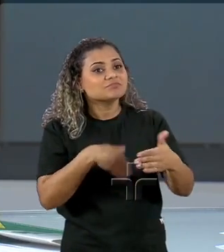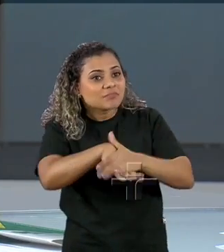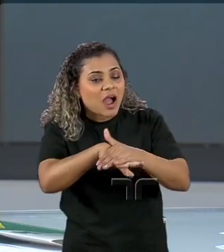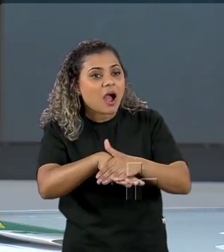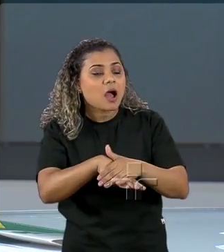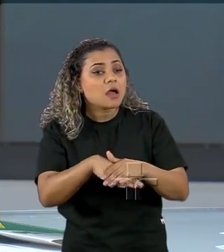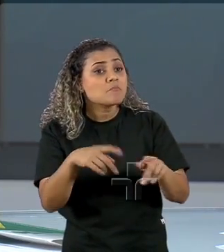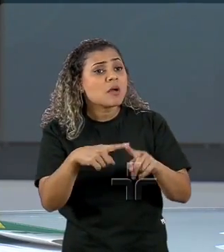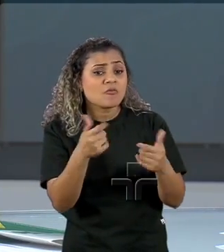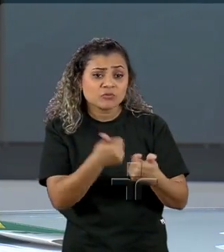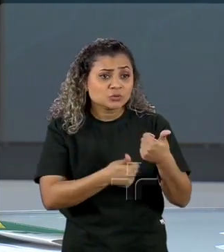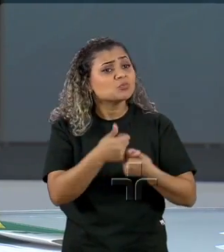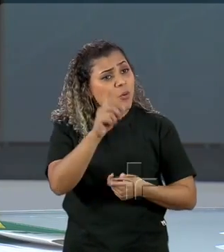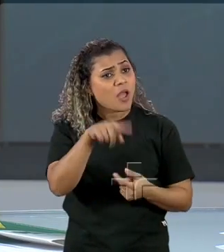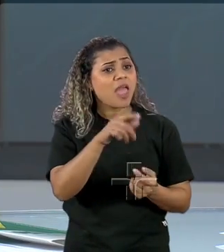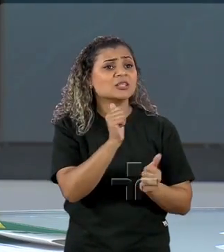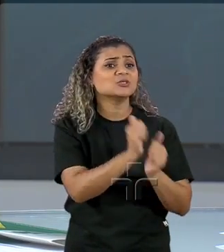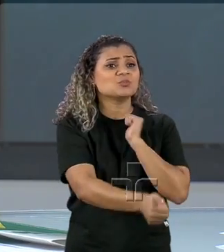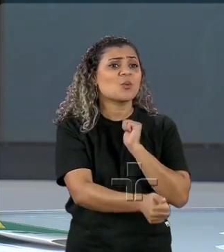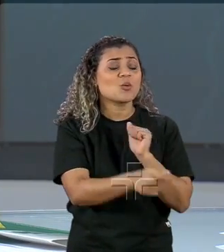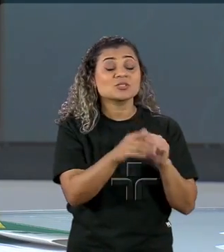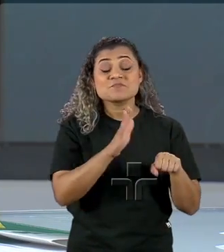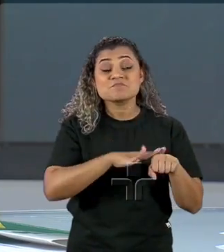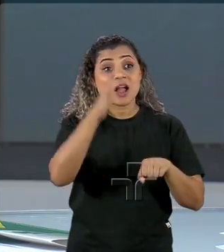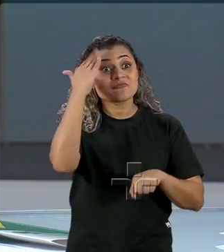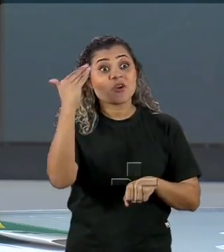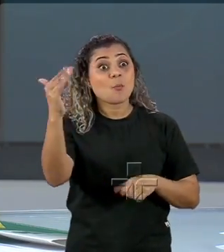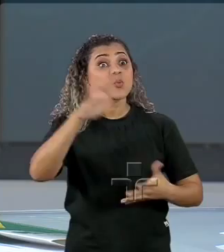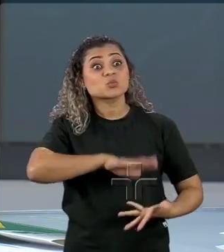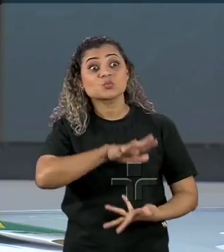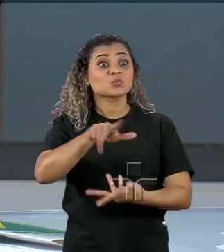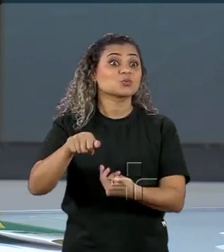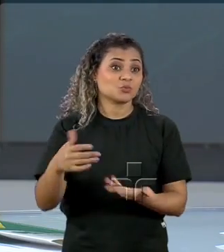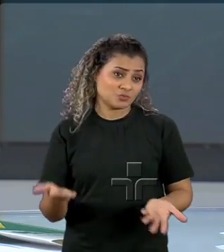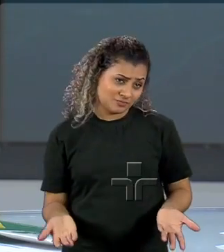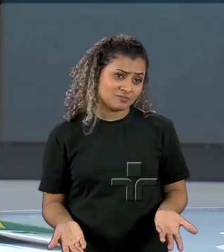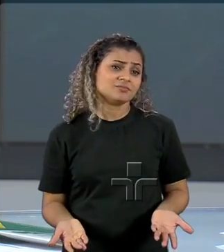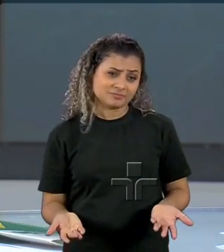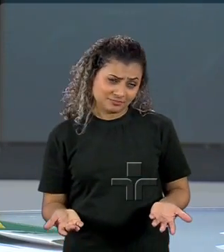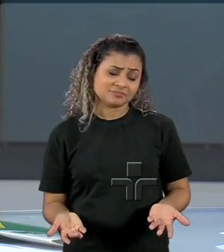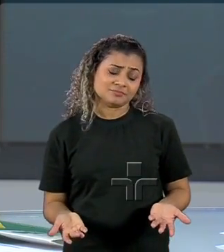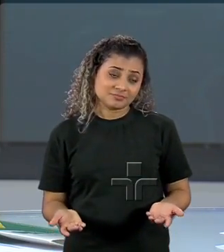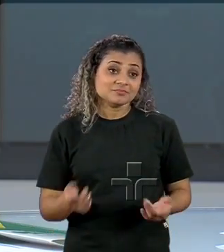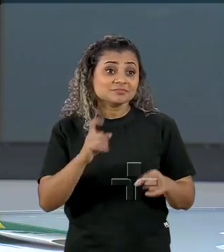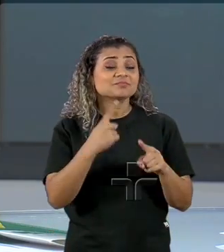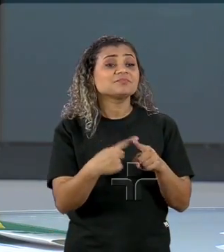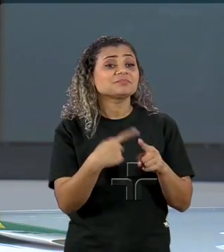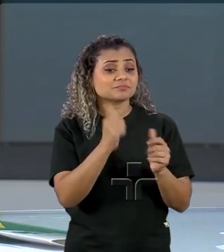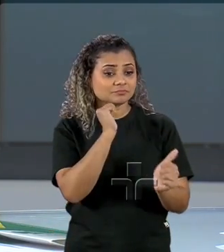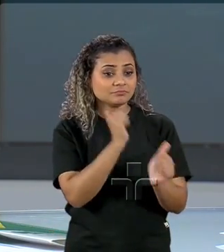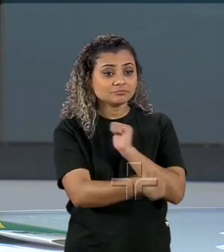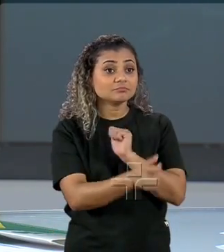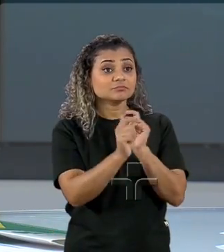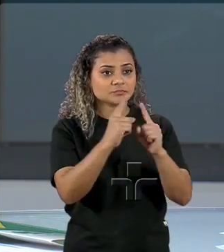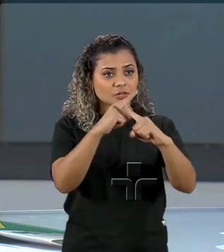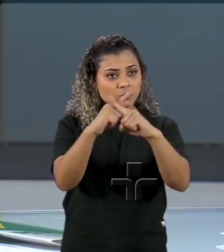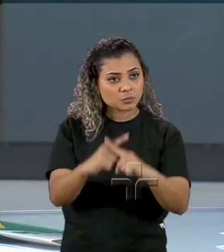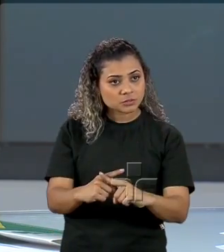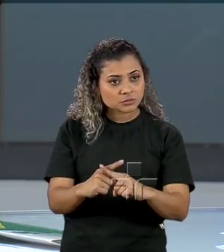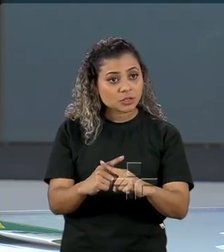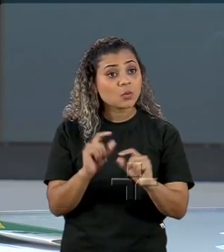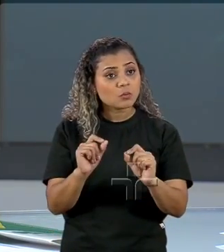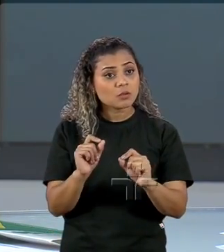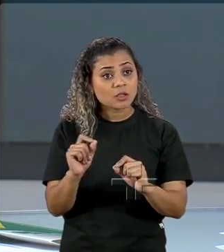que o futebol é o esporte objetivamente mais popular do mundo. Até porque é o único esporte competitivo em que o melhor